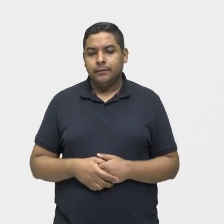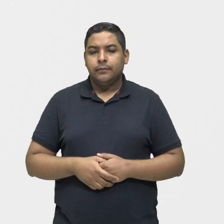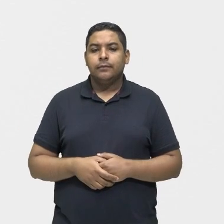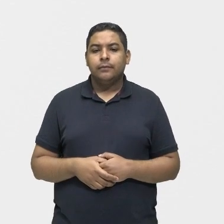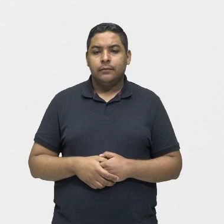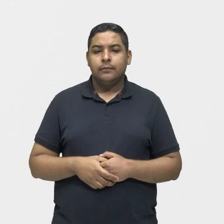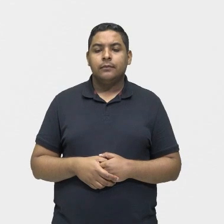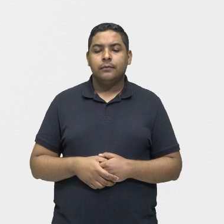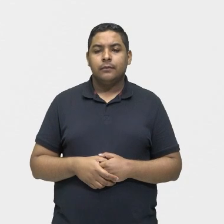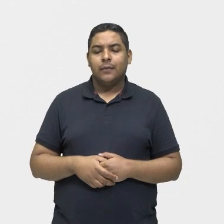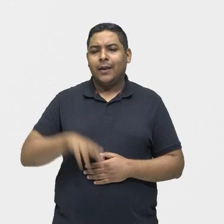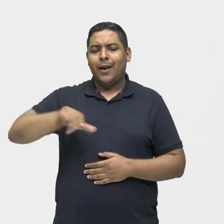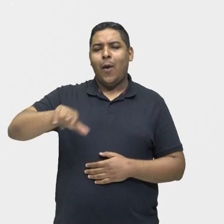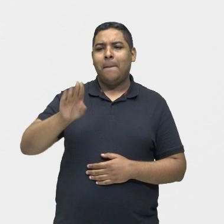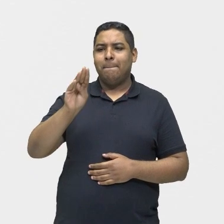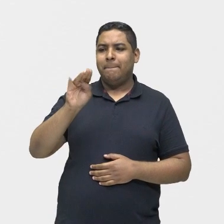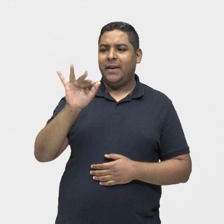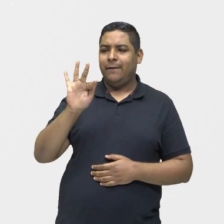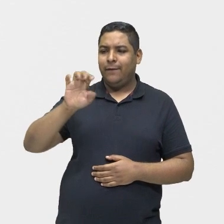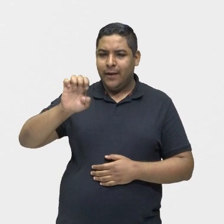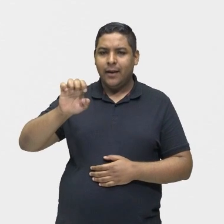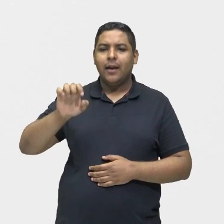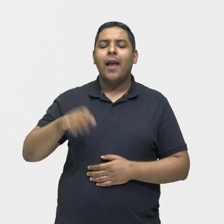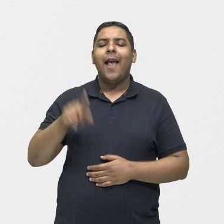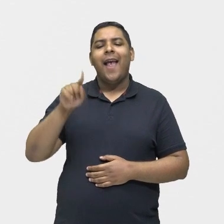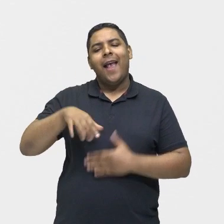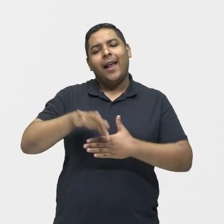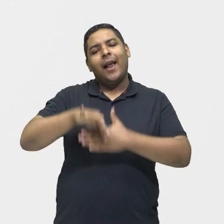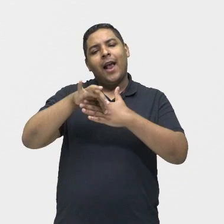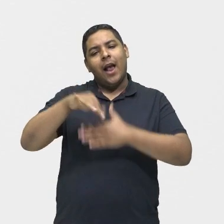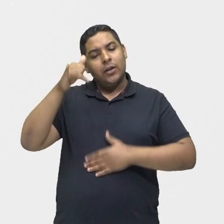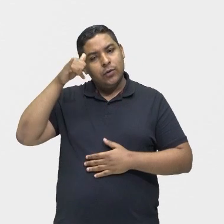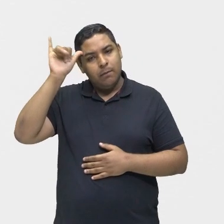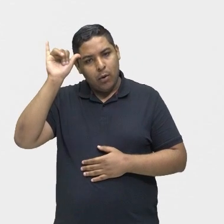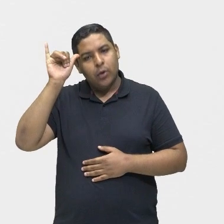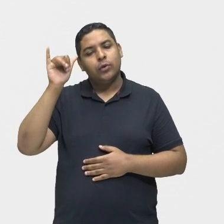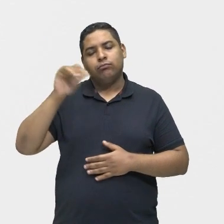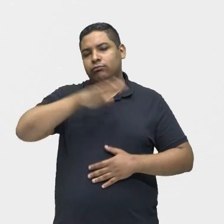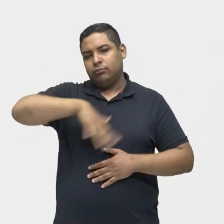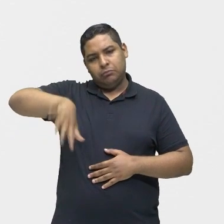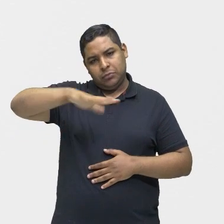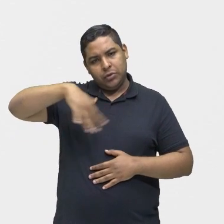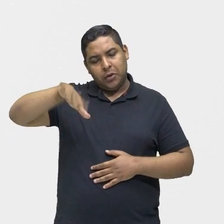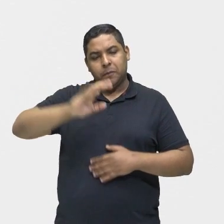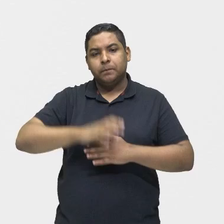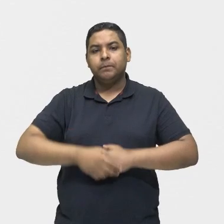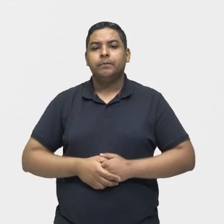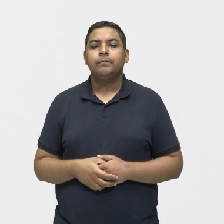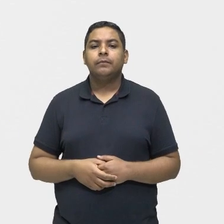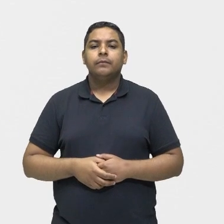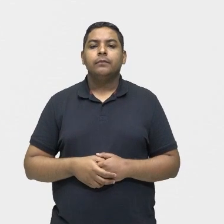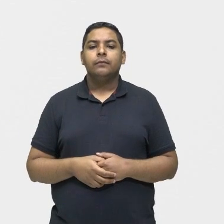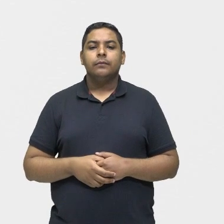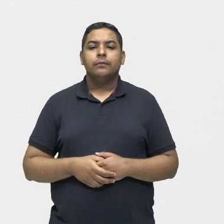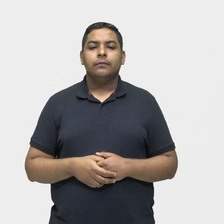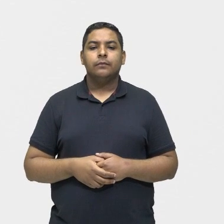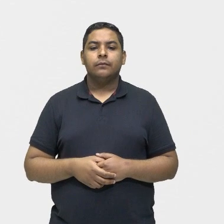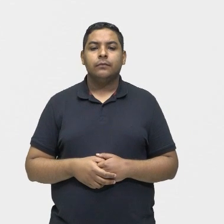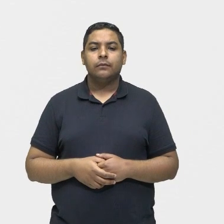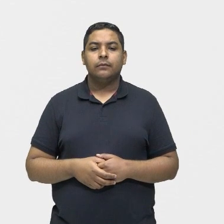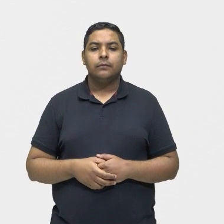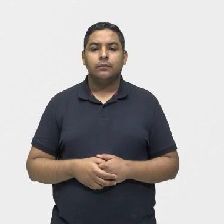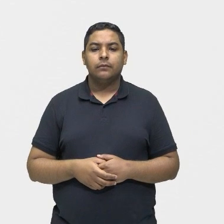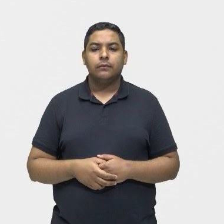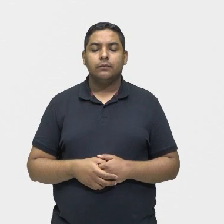não é o beef, né, como a gente imagina, é carne de boi, né? Beef é carne de boi de modo geral. Aí outra situação,